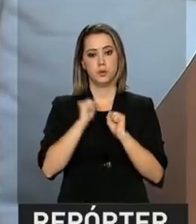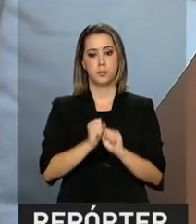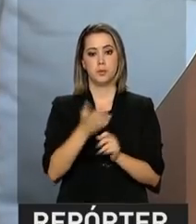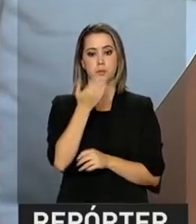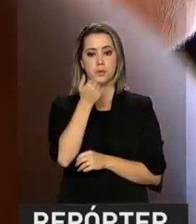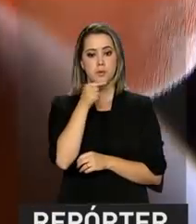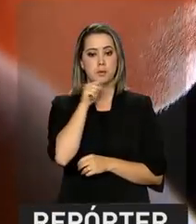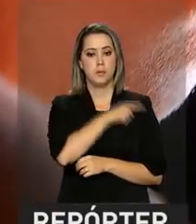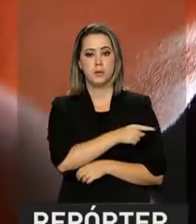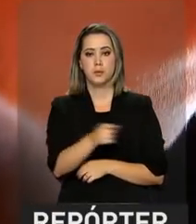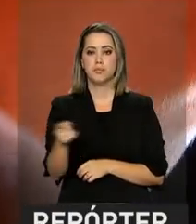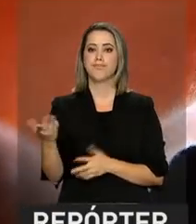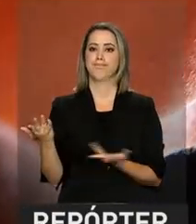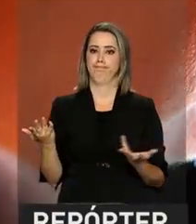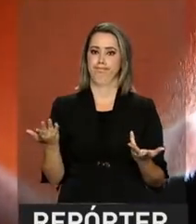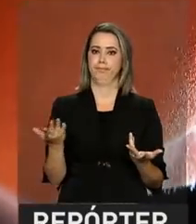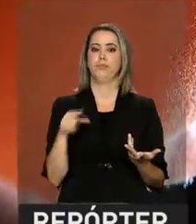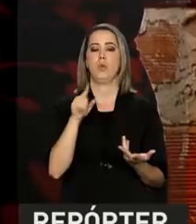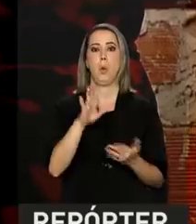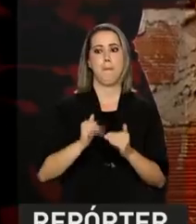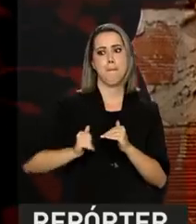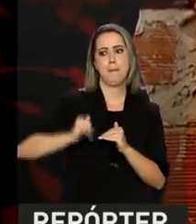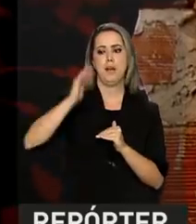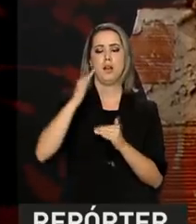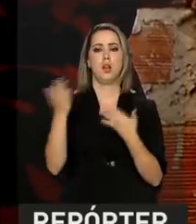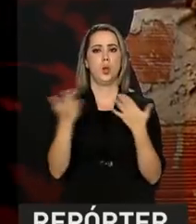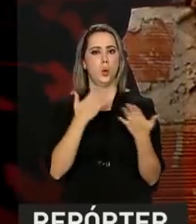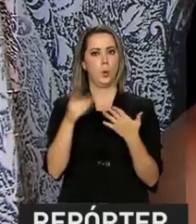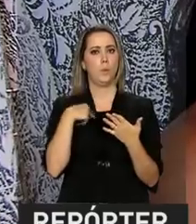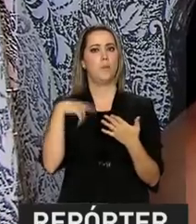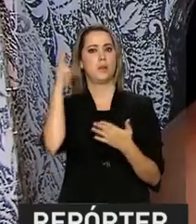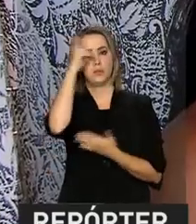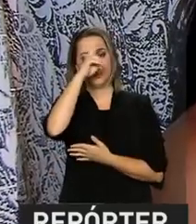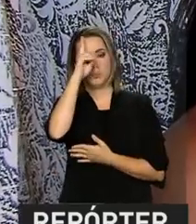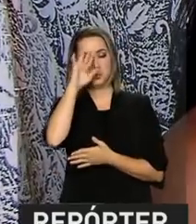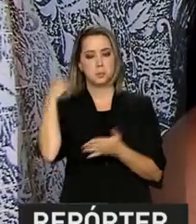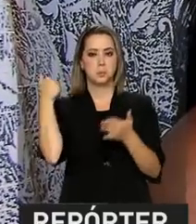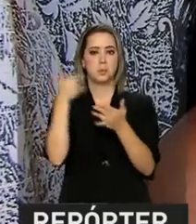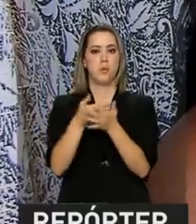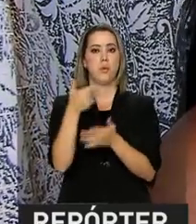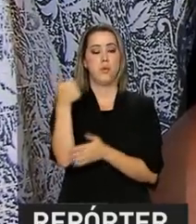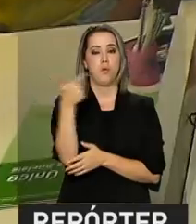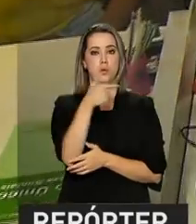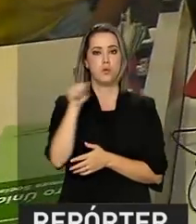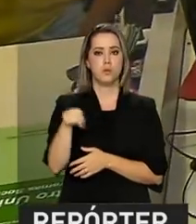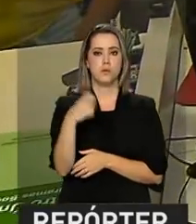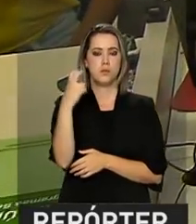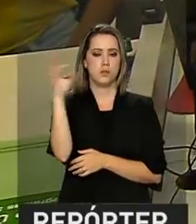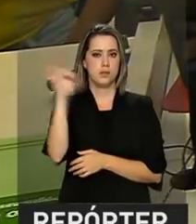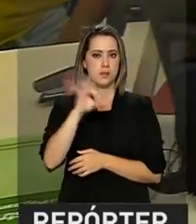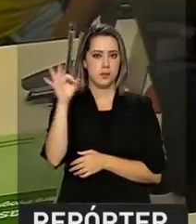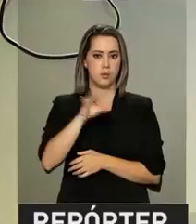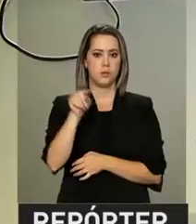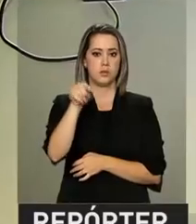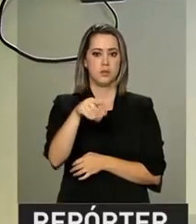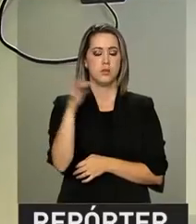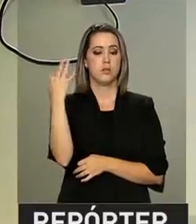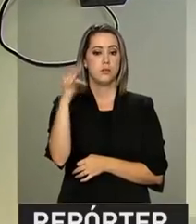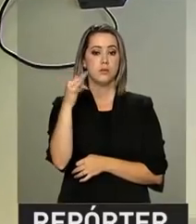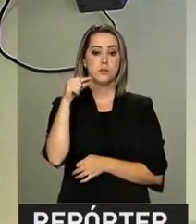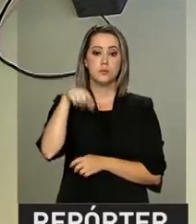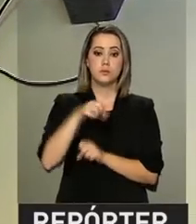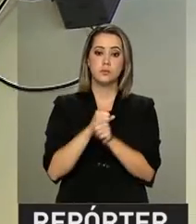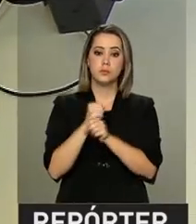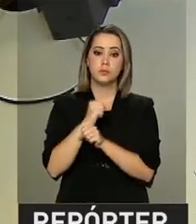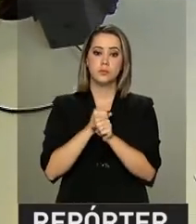alimento deles. Foi o maior reajuste da história do programa, 12,5%. E em fevereiro deste ano, o governo anunciou